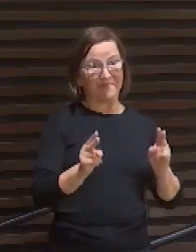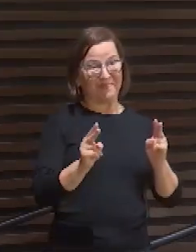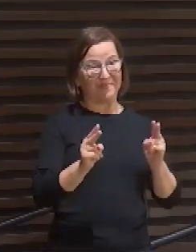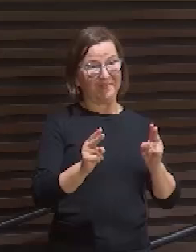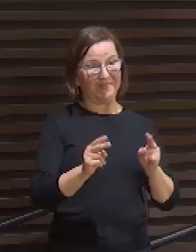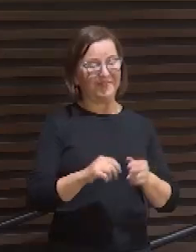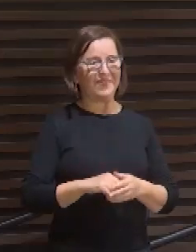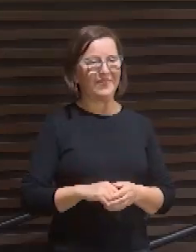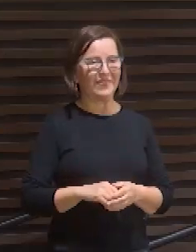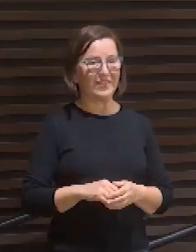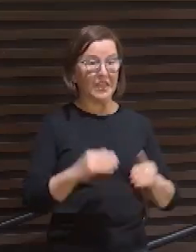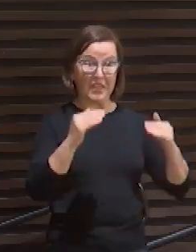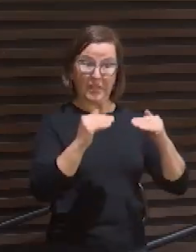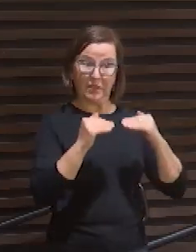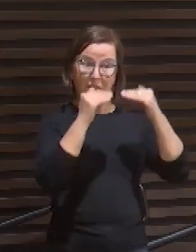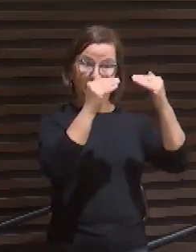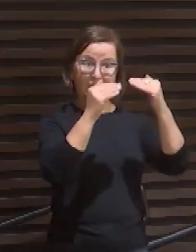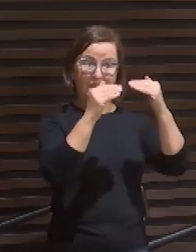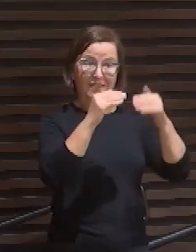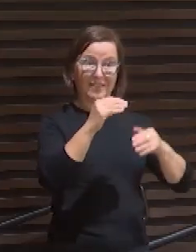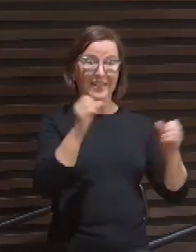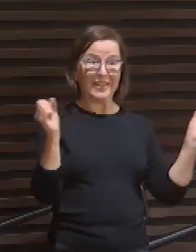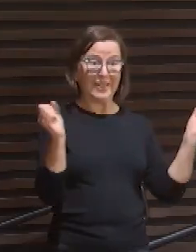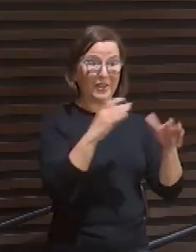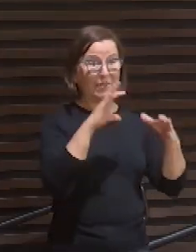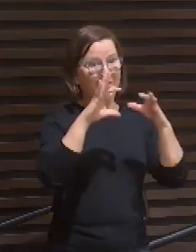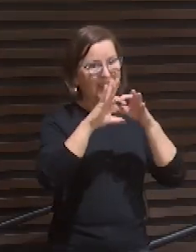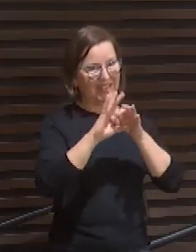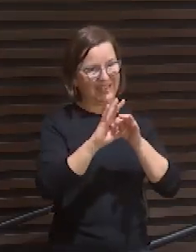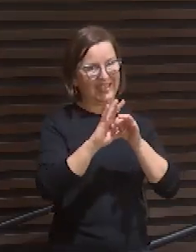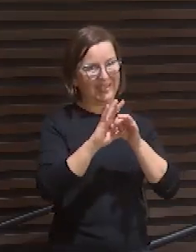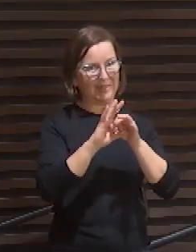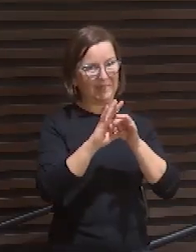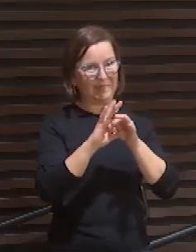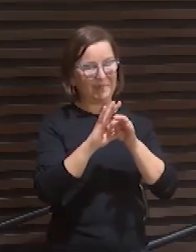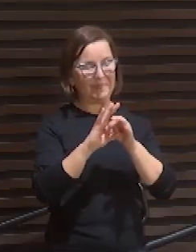E a superioridade da nova aliança.